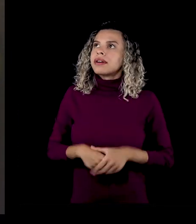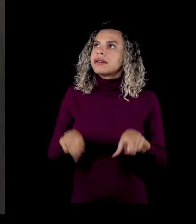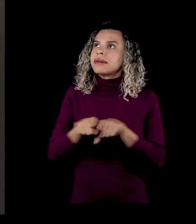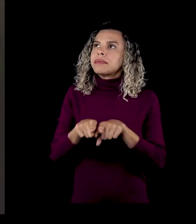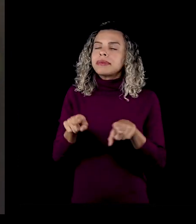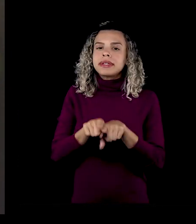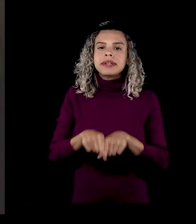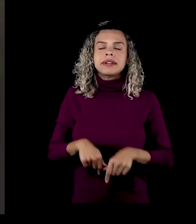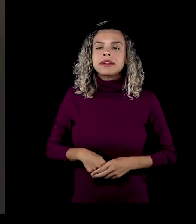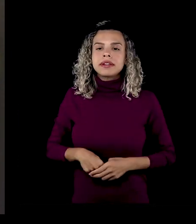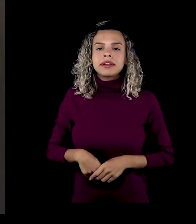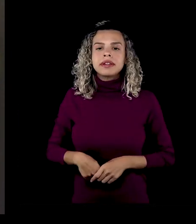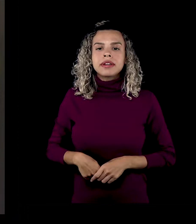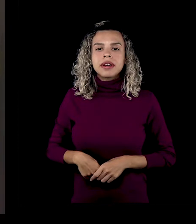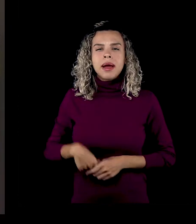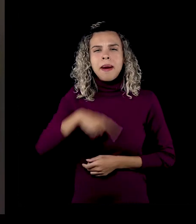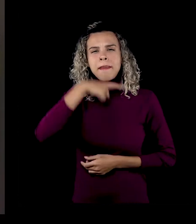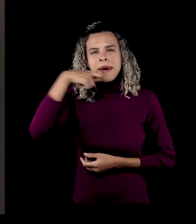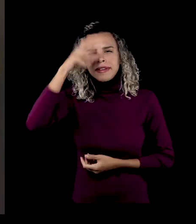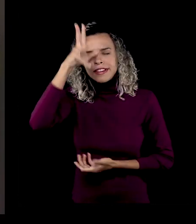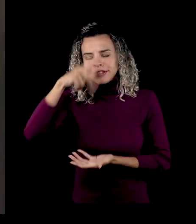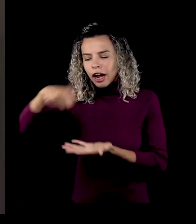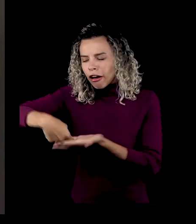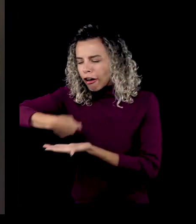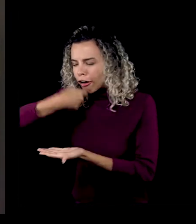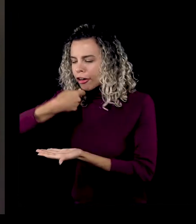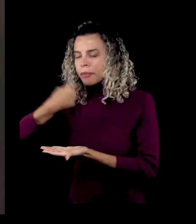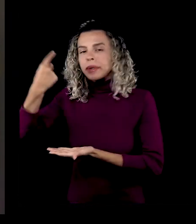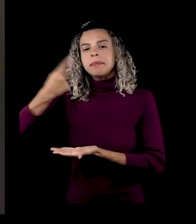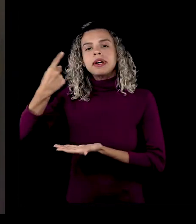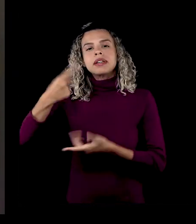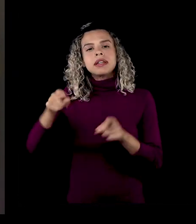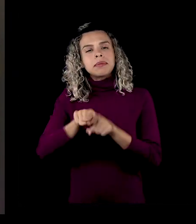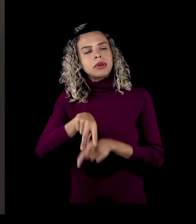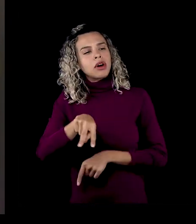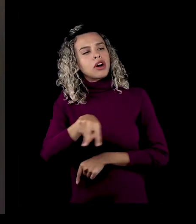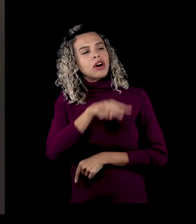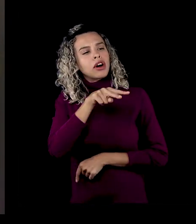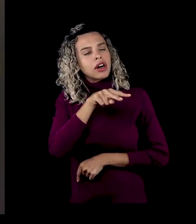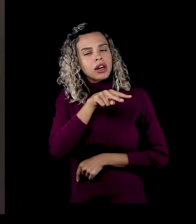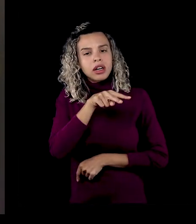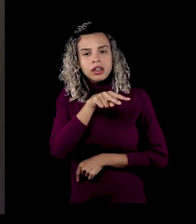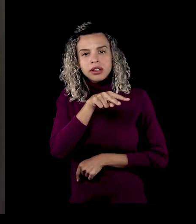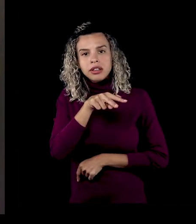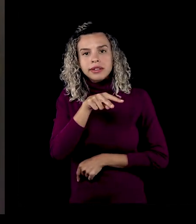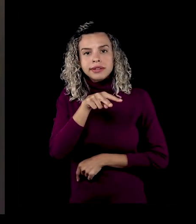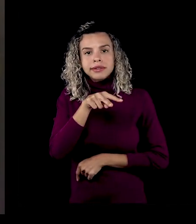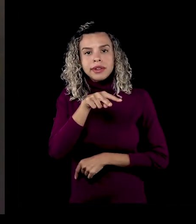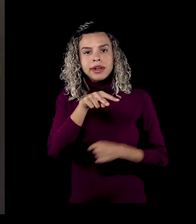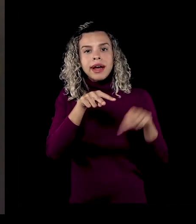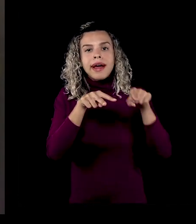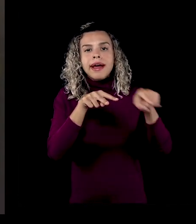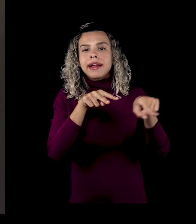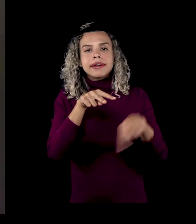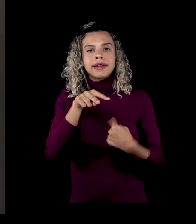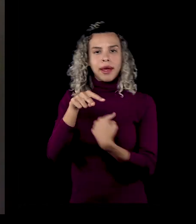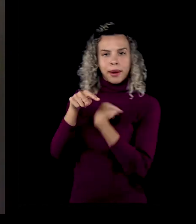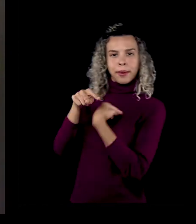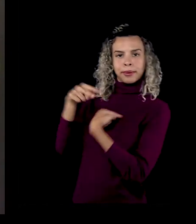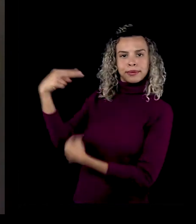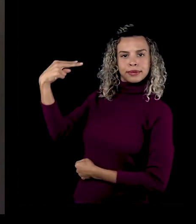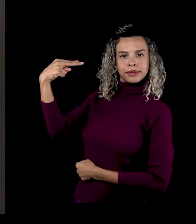comer a maionese de frango e o primeiro a olhar para você, no caso meu, saber que